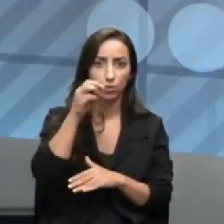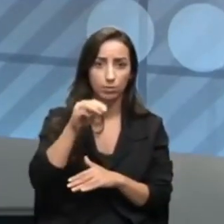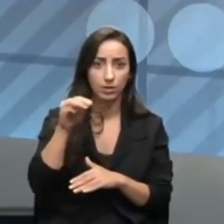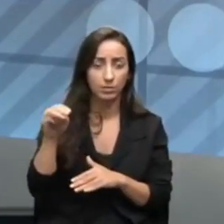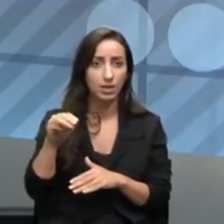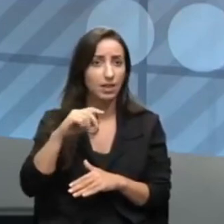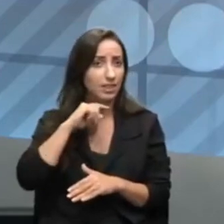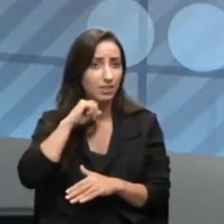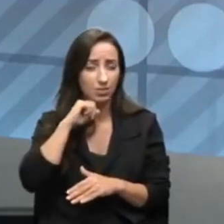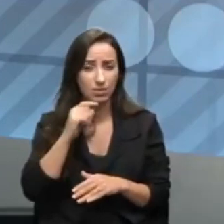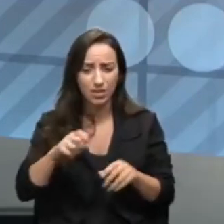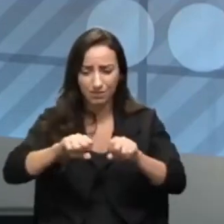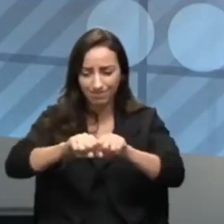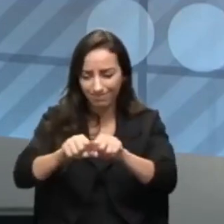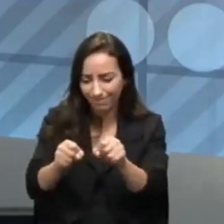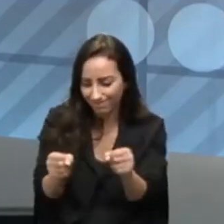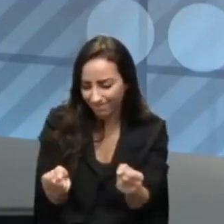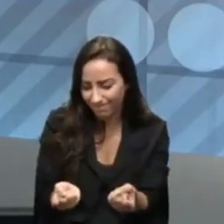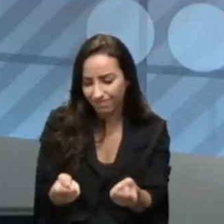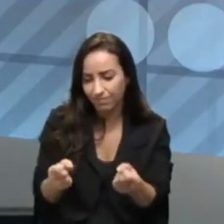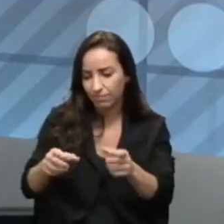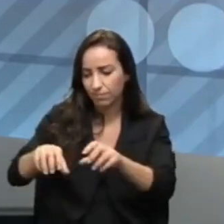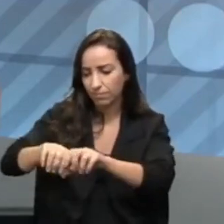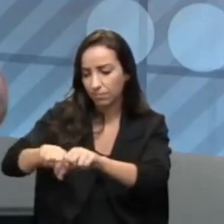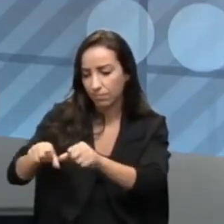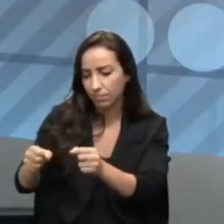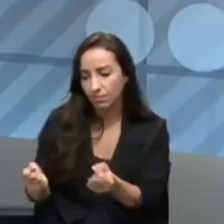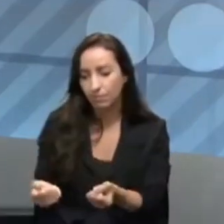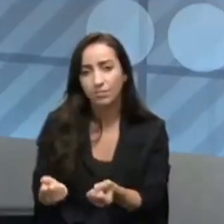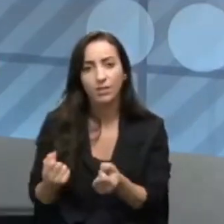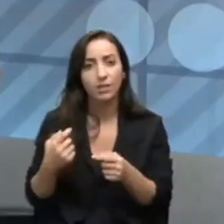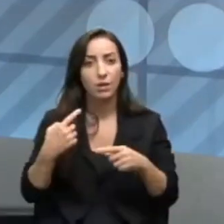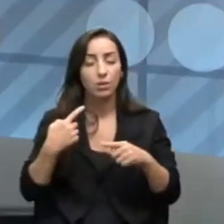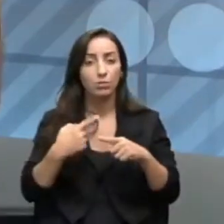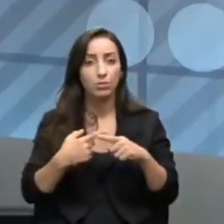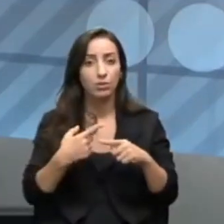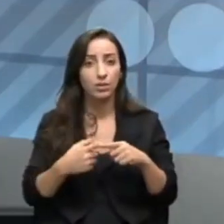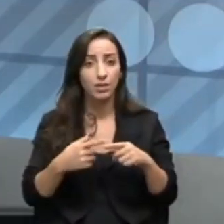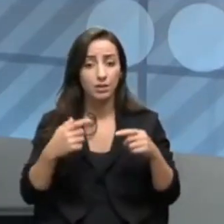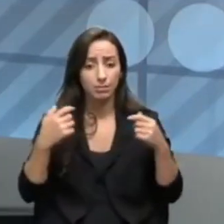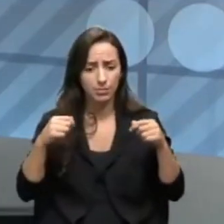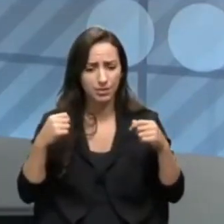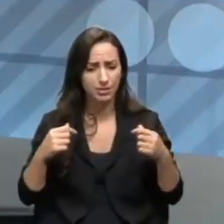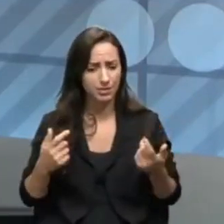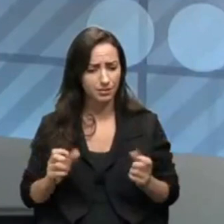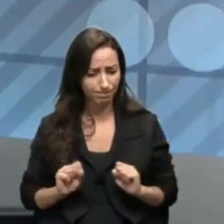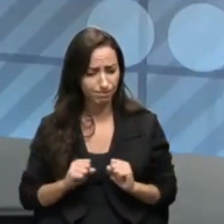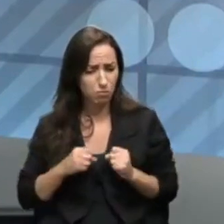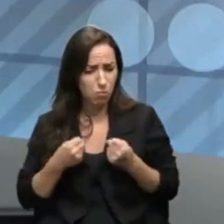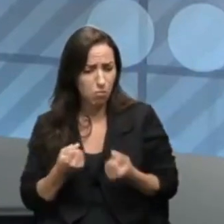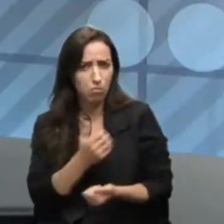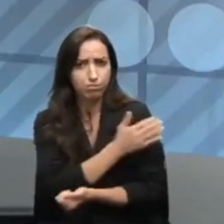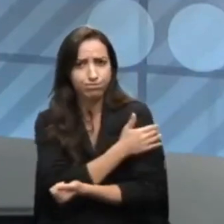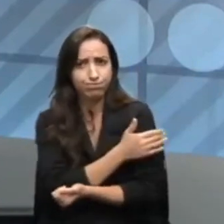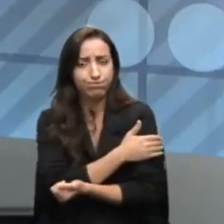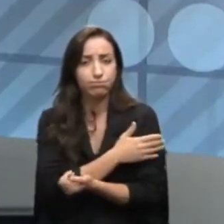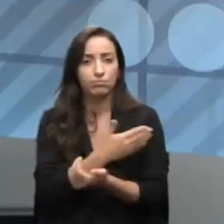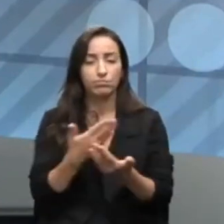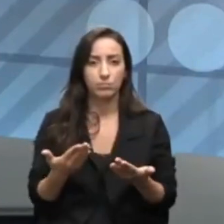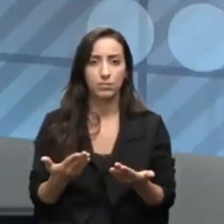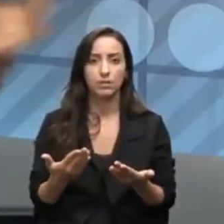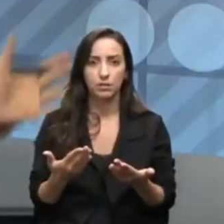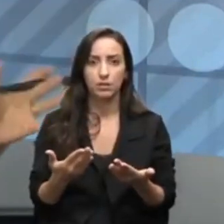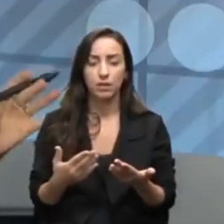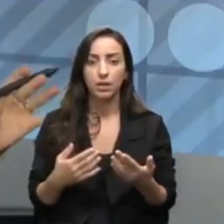não consegue ficar dobrando aquele estribo, porque exige fisicamente muito do armador. Então, o dimensionamento